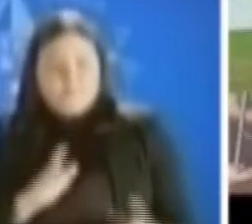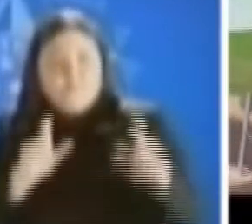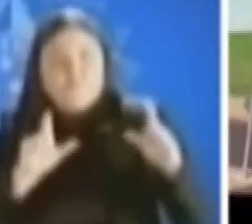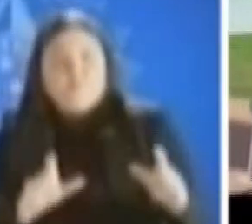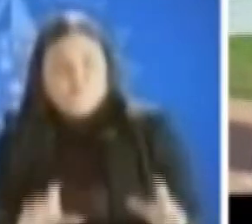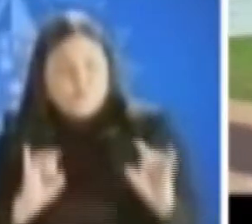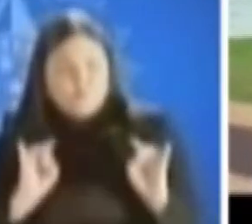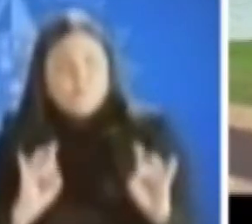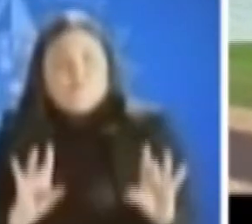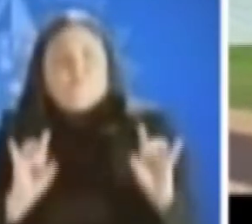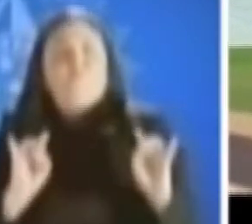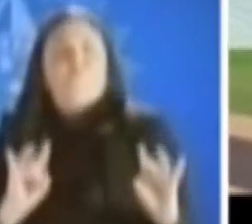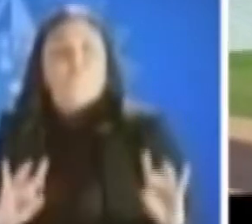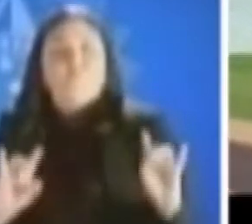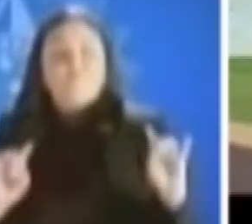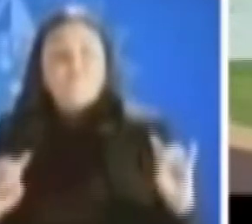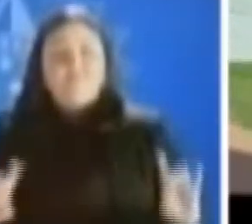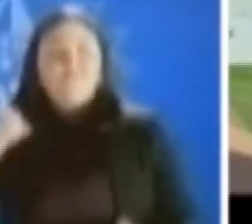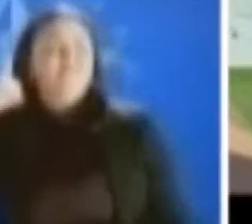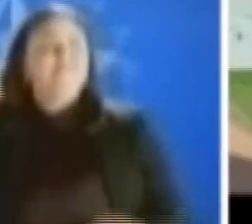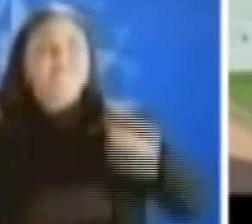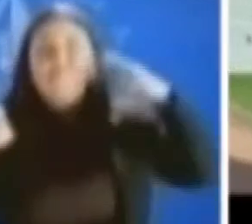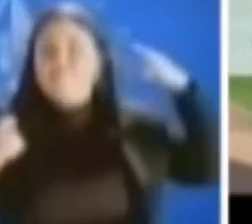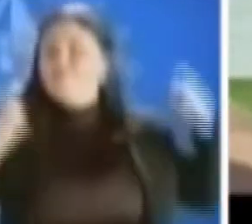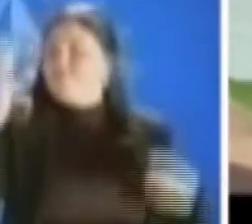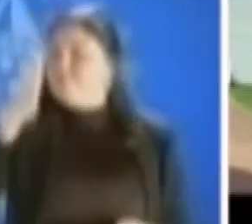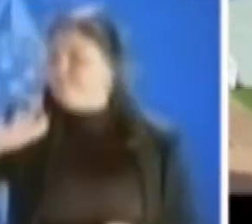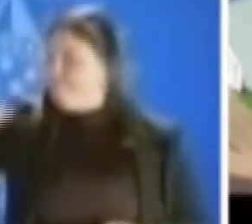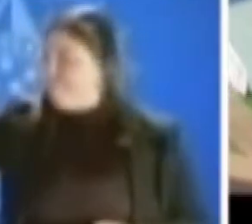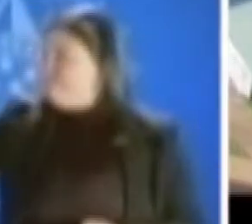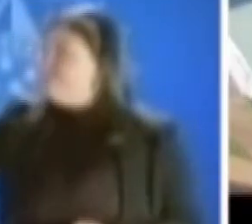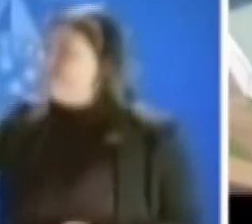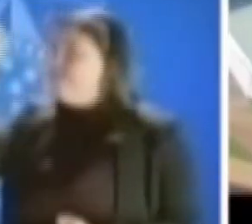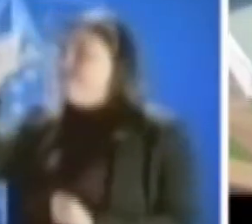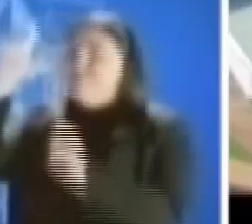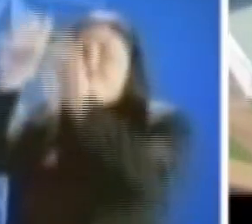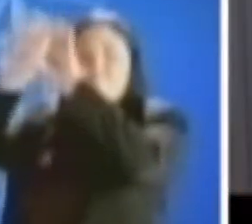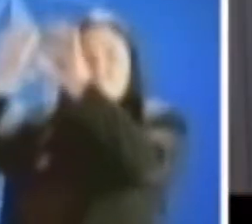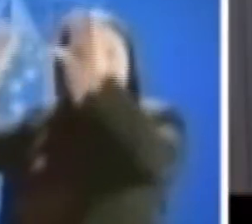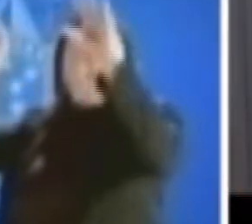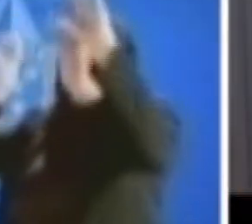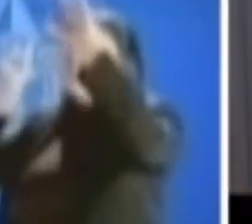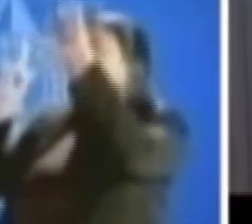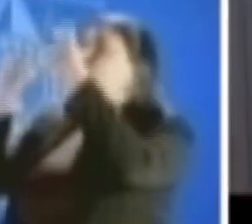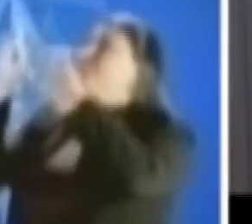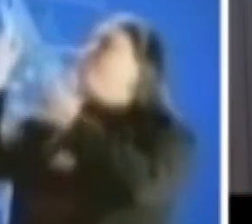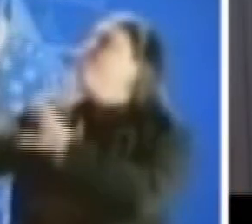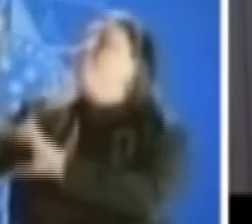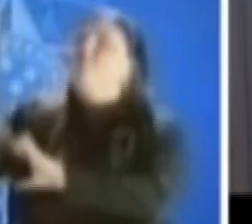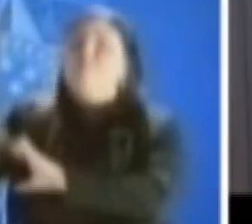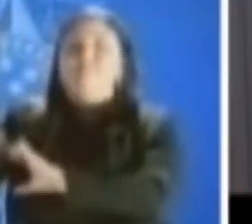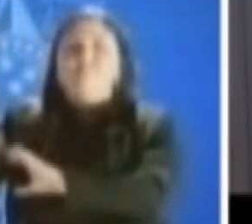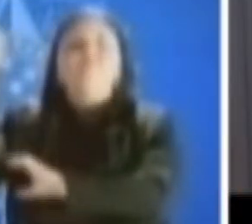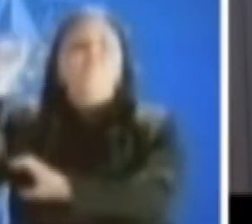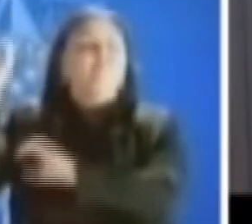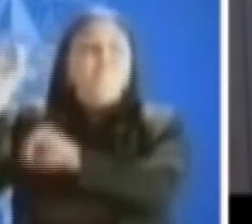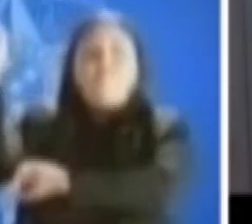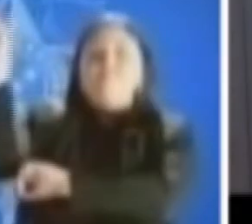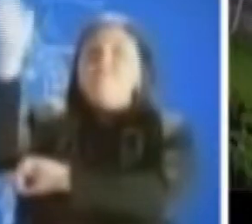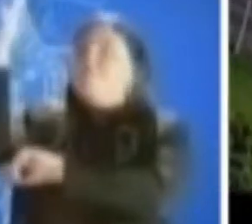deitado eternamente vence os peito ao som do mar e a luz do céu profundo